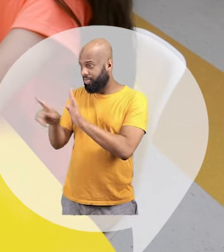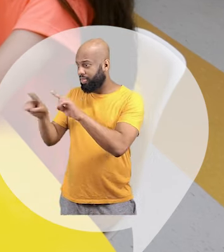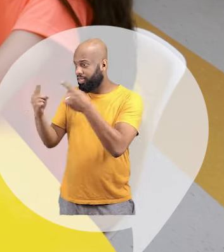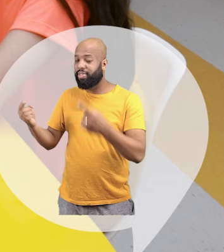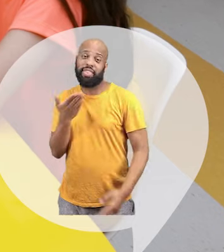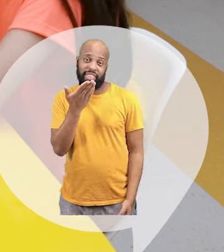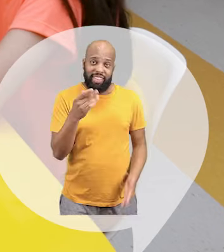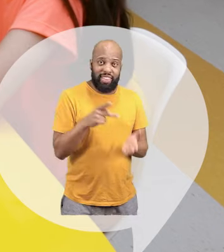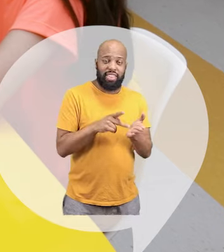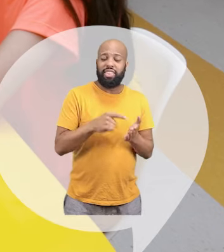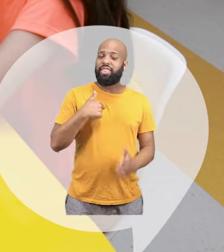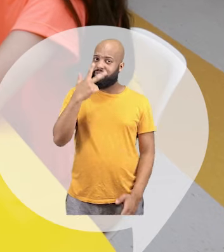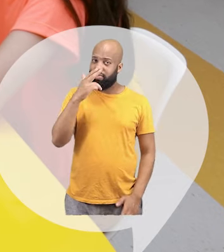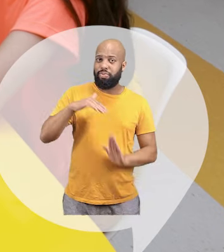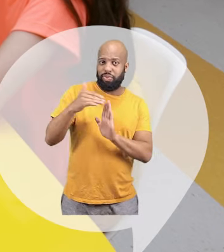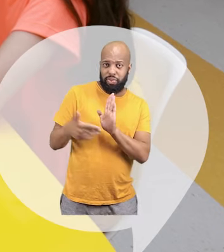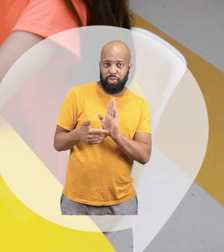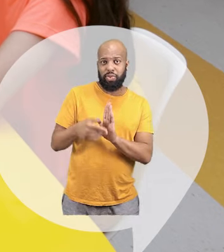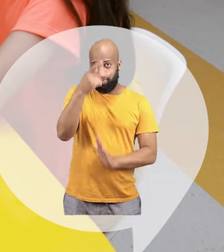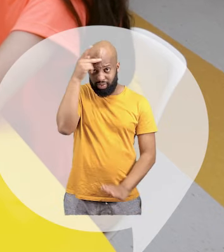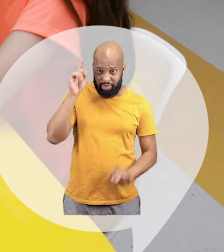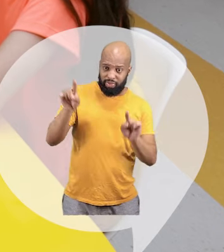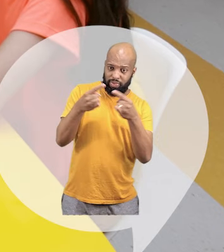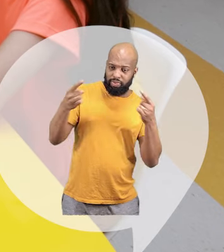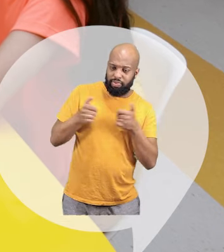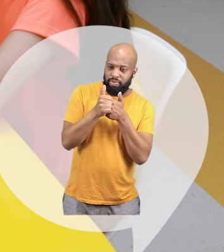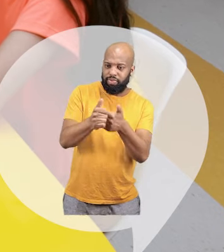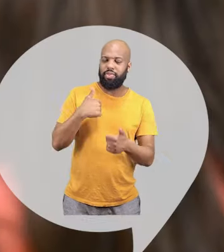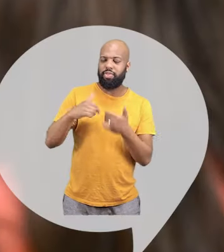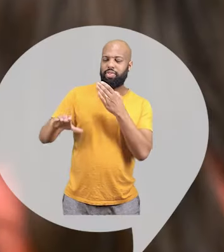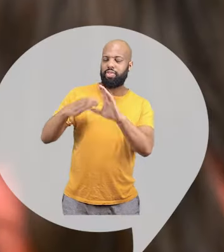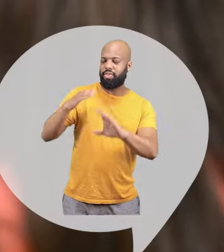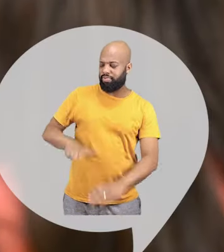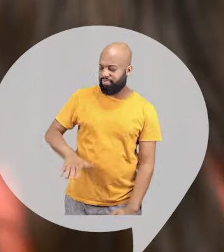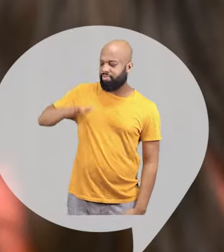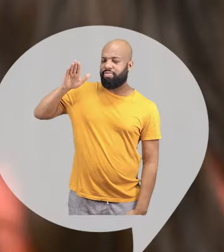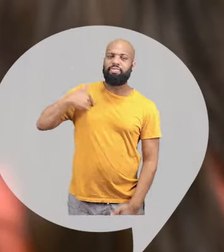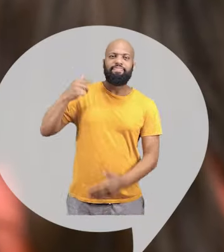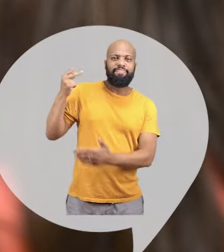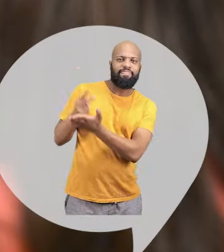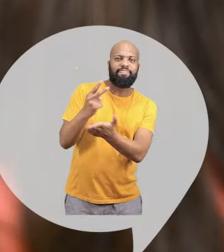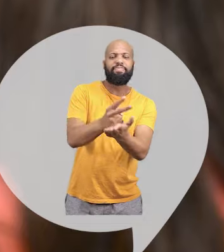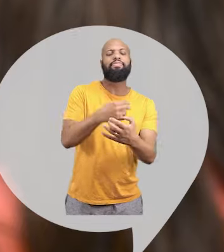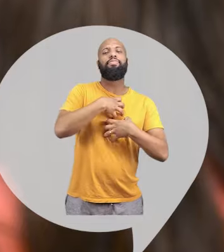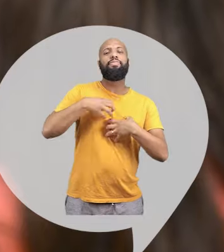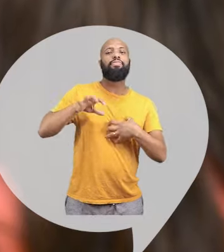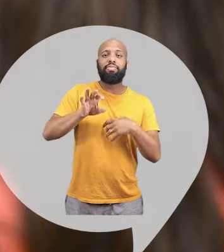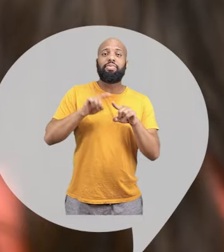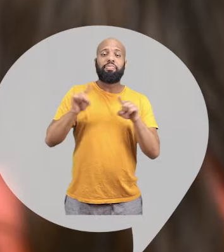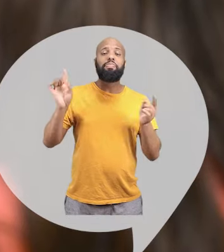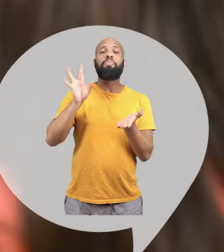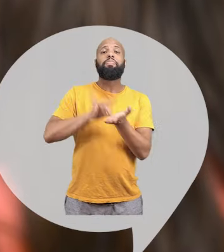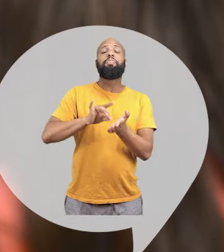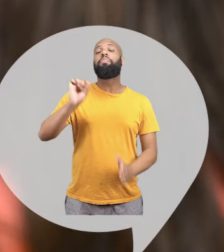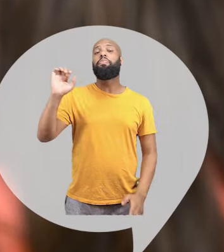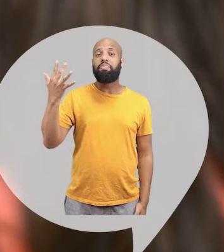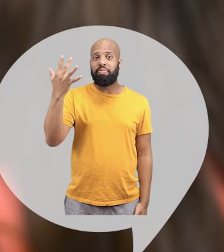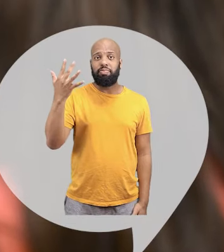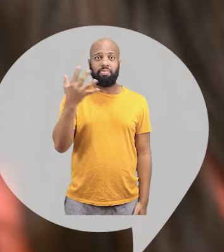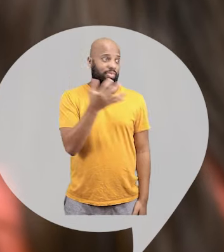é isso aí mesmo é tipo assim acho que todo mundo que tem um pouco dessa vibe de nossa canta Desde pequenininho sempre foi mas